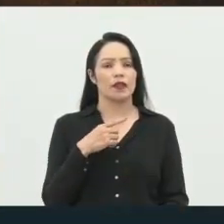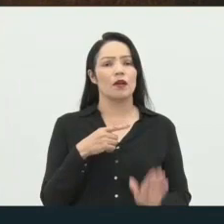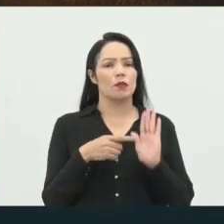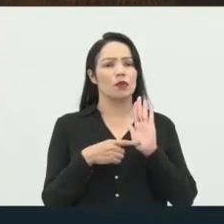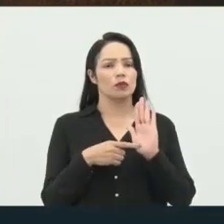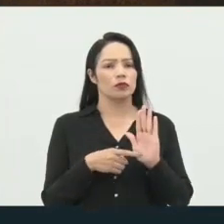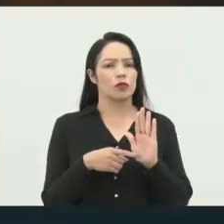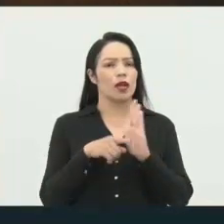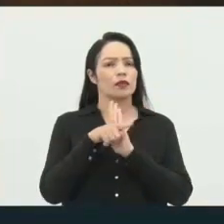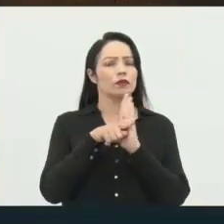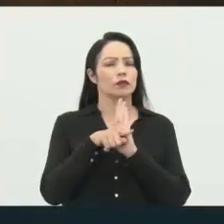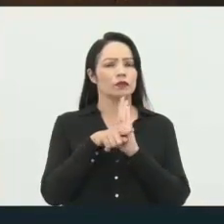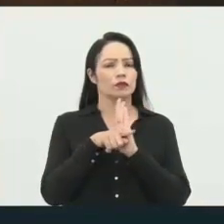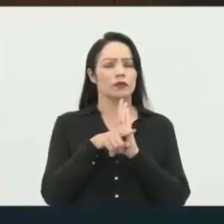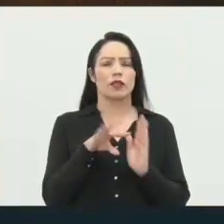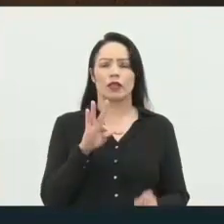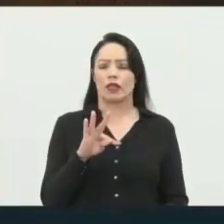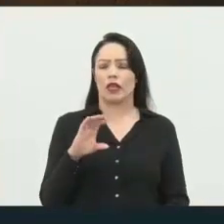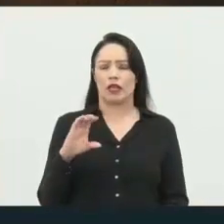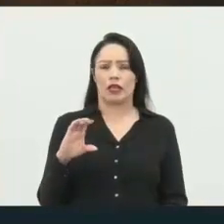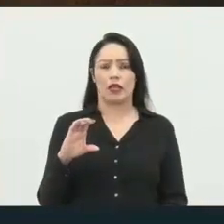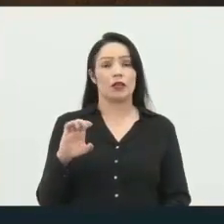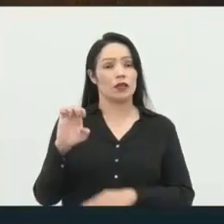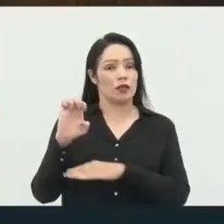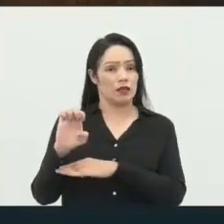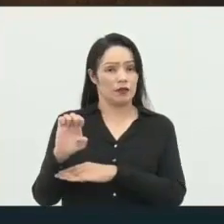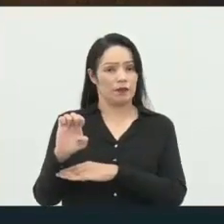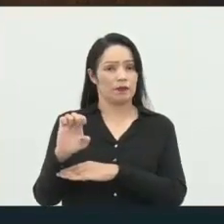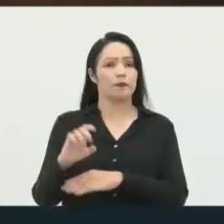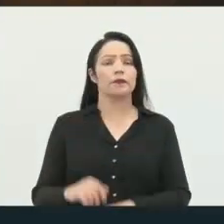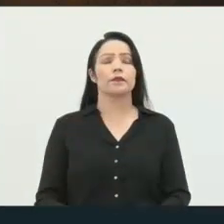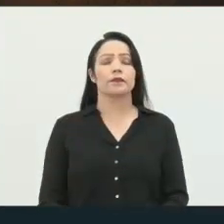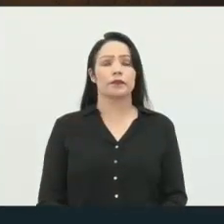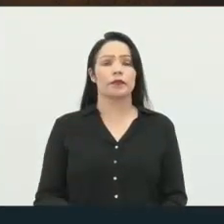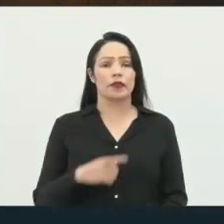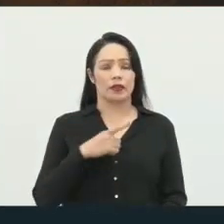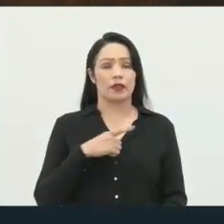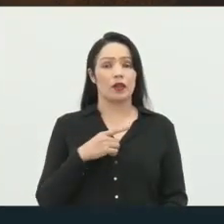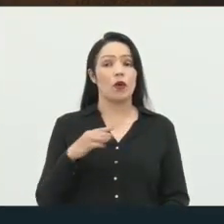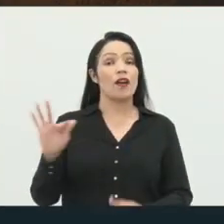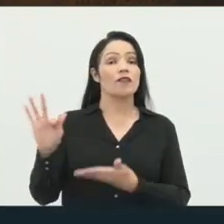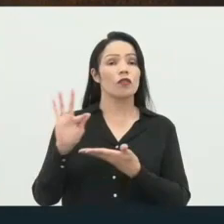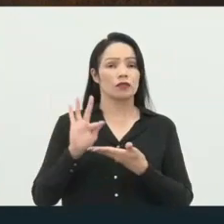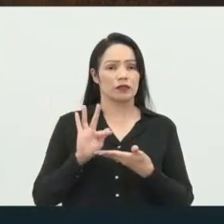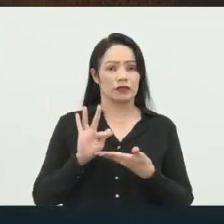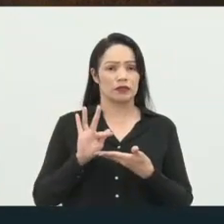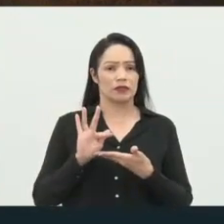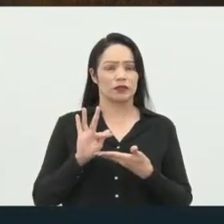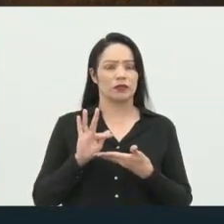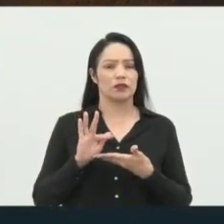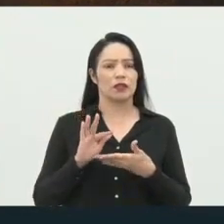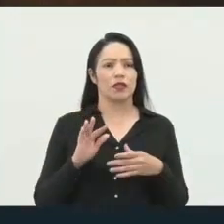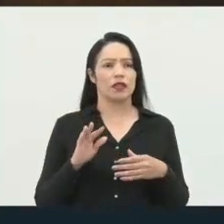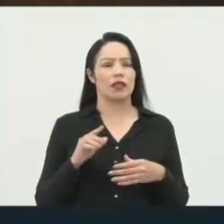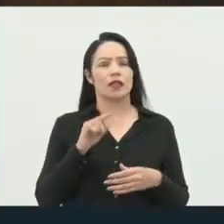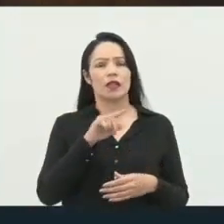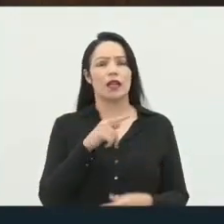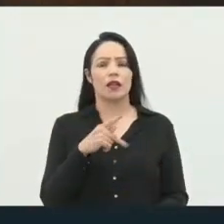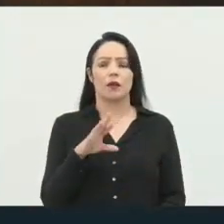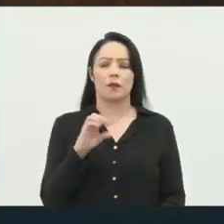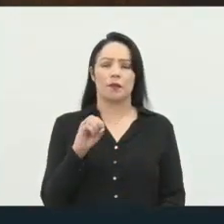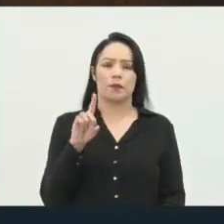investigação pelo Tribunal de Contas do Estado porque ela era uma fornecedora da falida para o Guaru